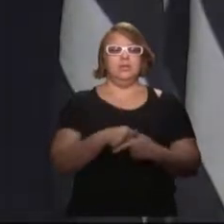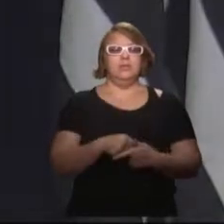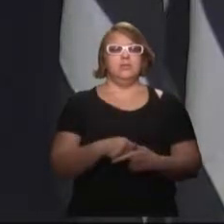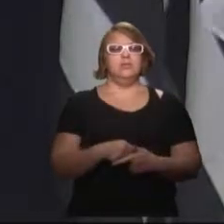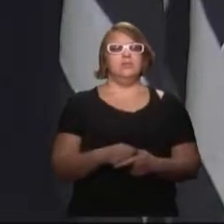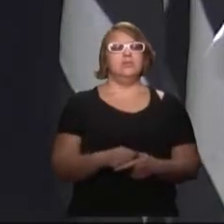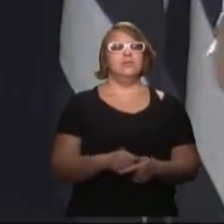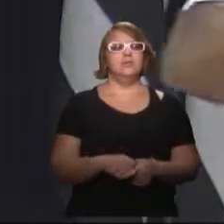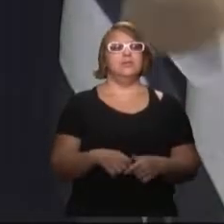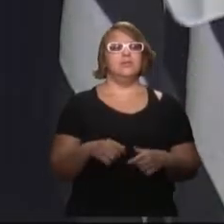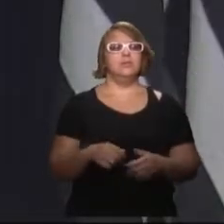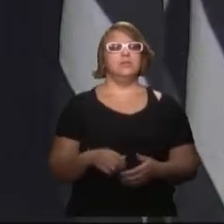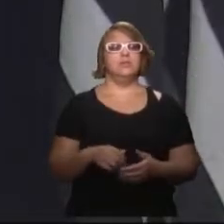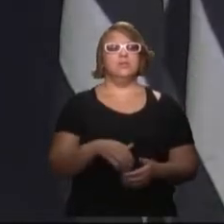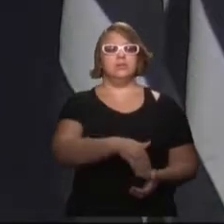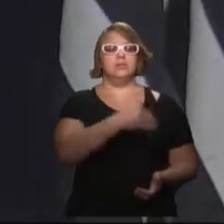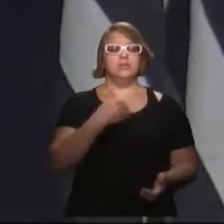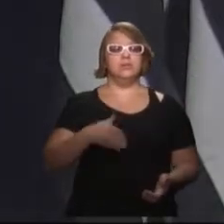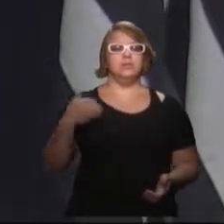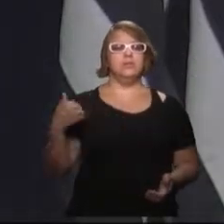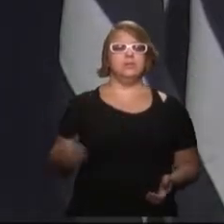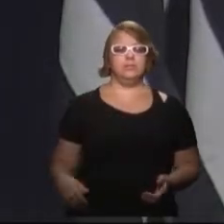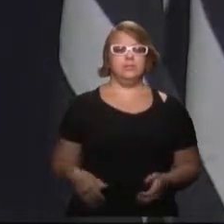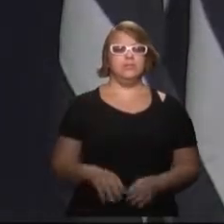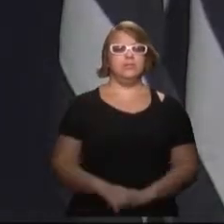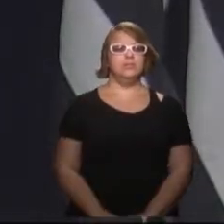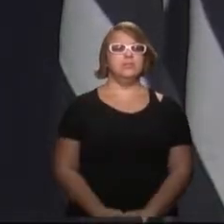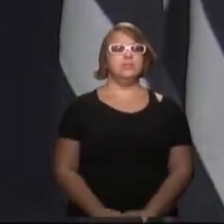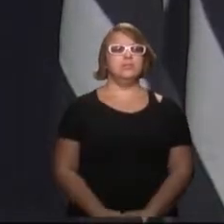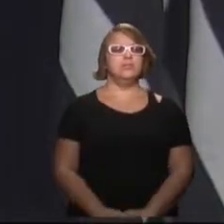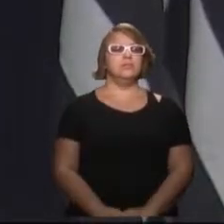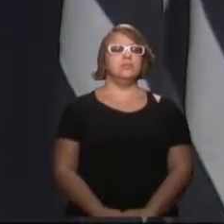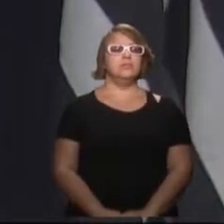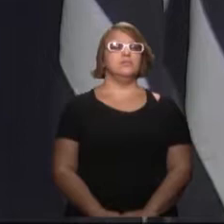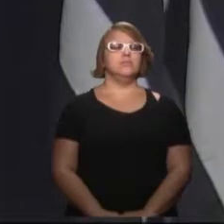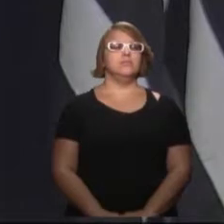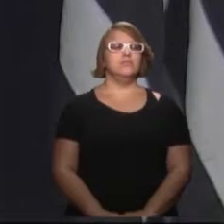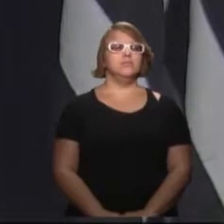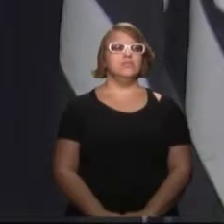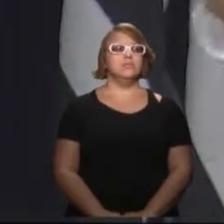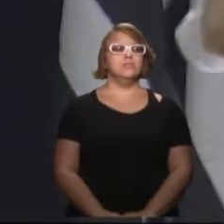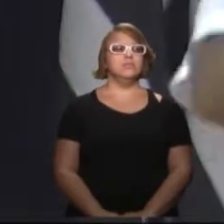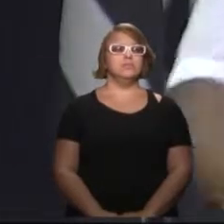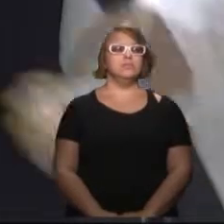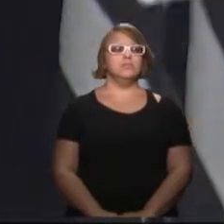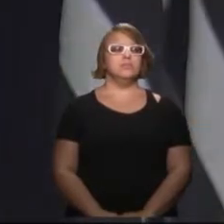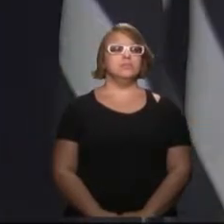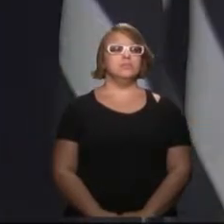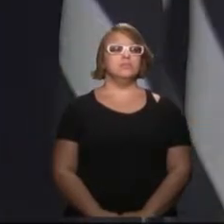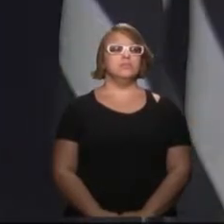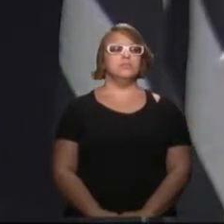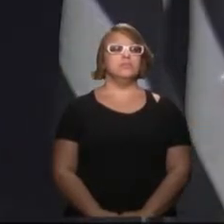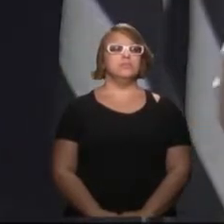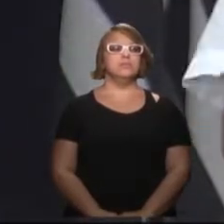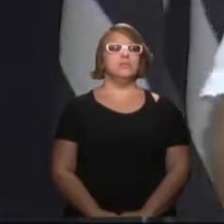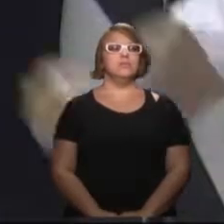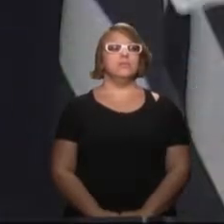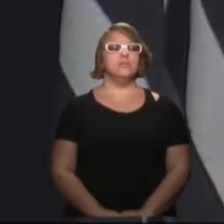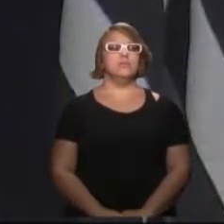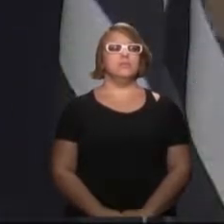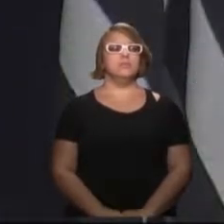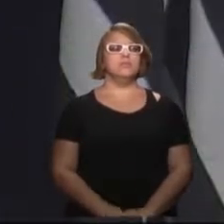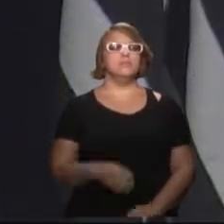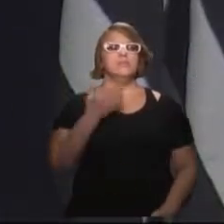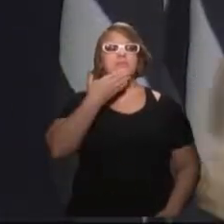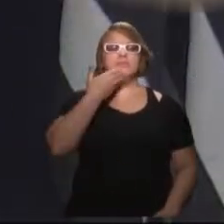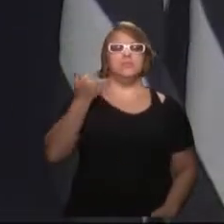e votava novamente o programa de isenção fiscal para a Ford, para a manutenção da planta, para a manutenção do emprego,